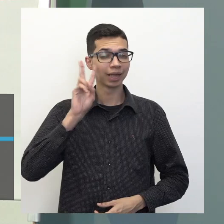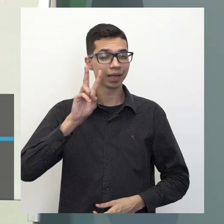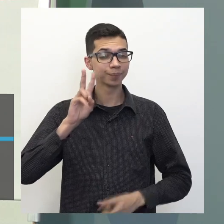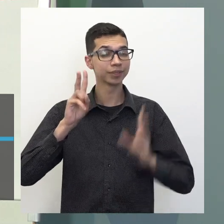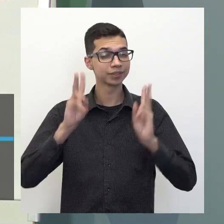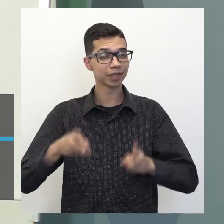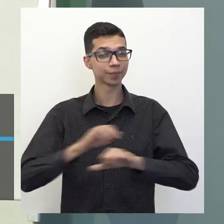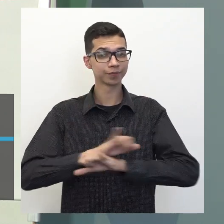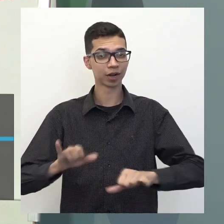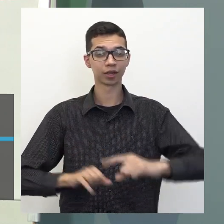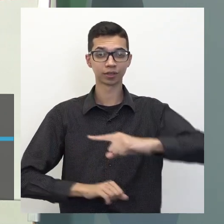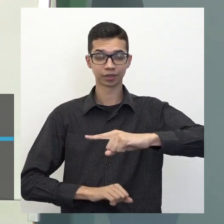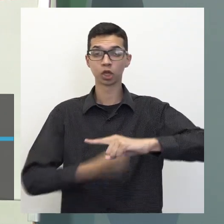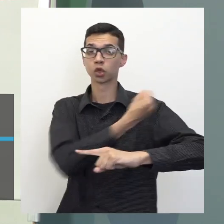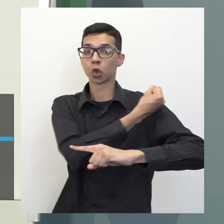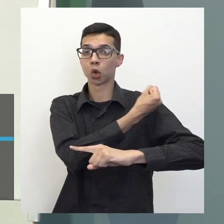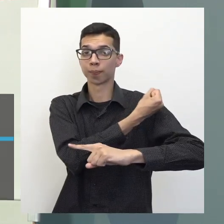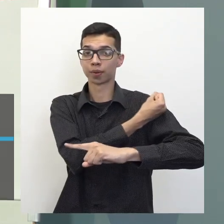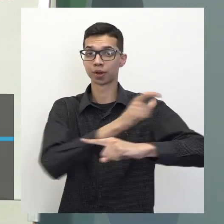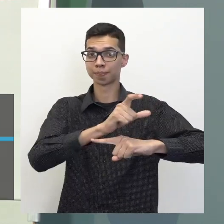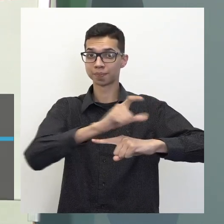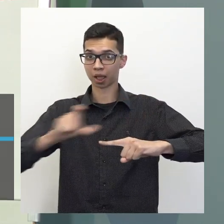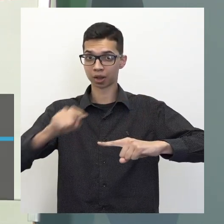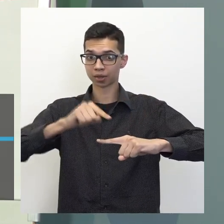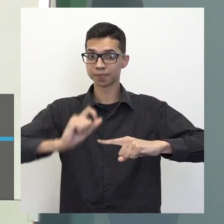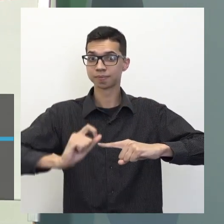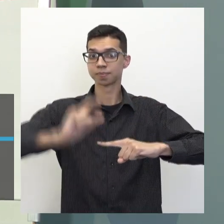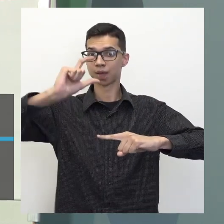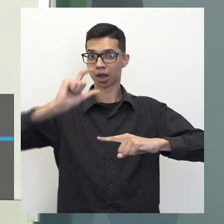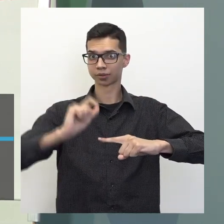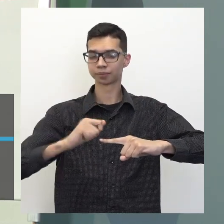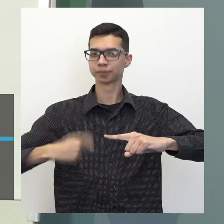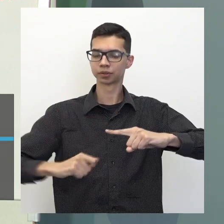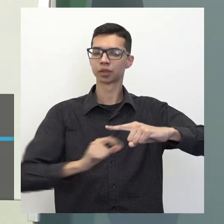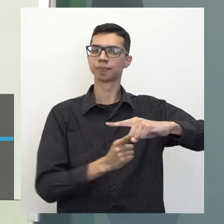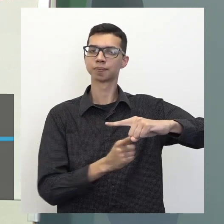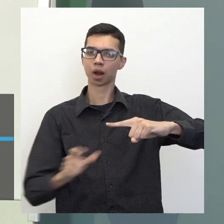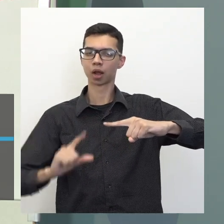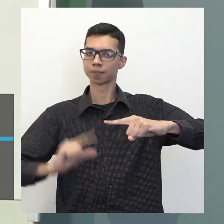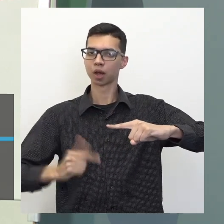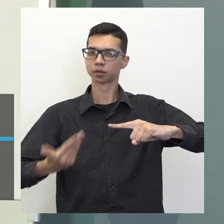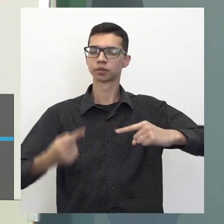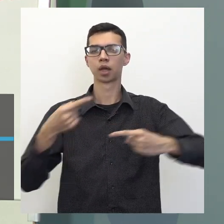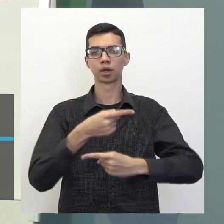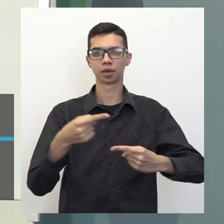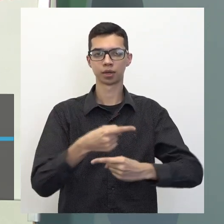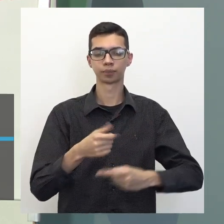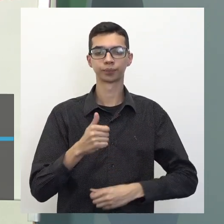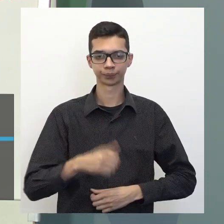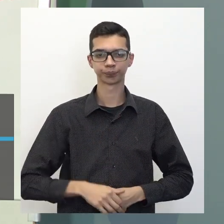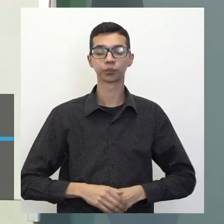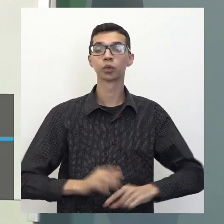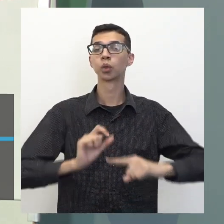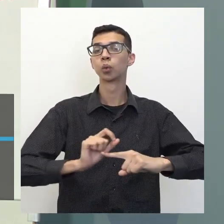está um equilíbrio. Então, eu tenho que consumir mais esse para produzir mais esse. Isso aqui chama-se o quê? A maior ionização, tá